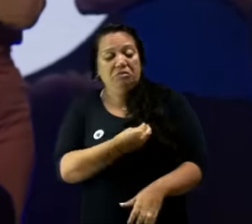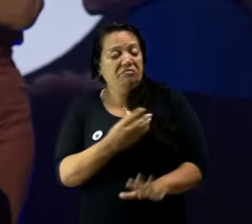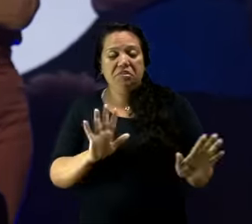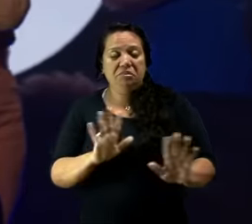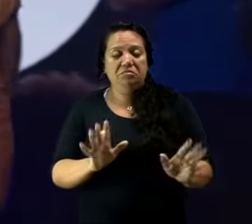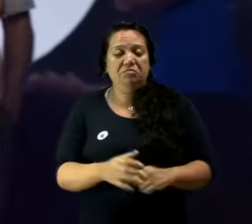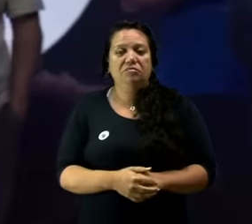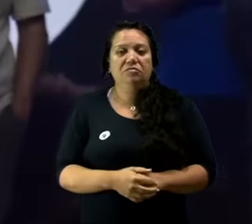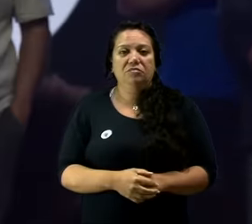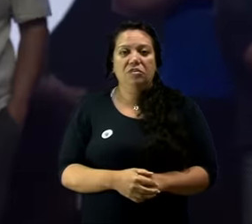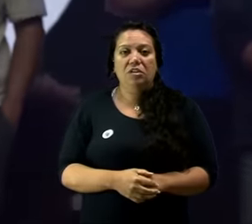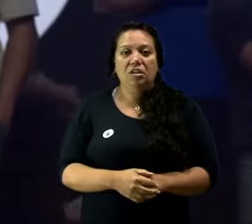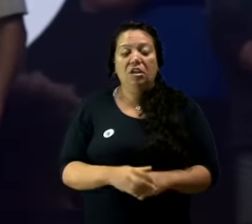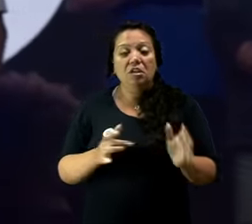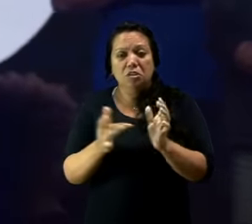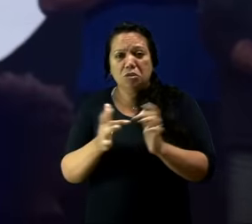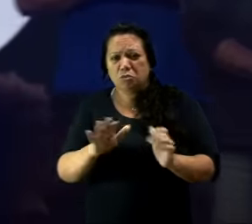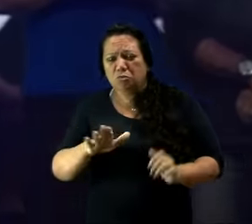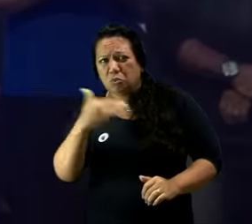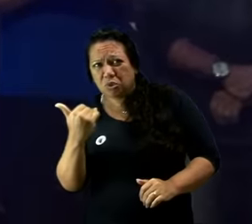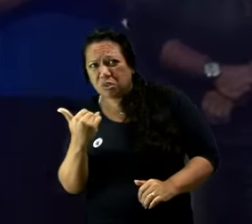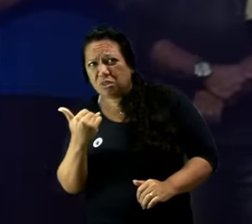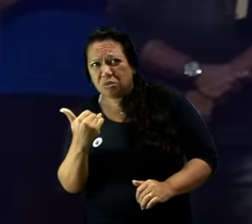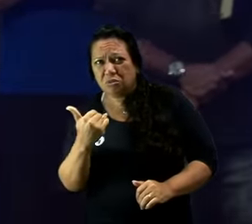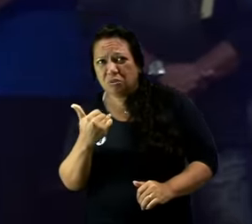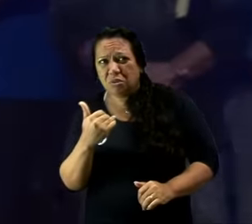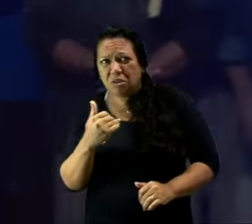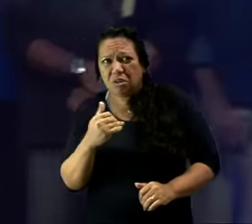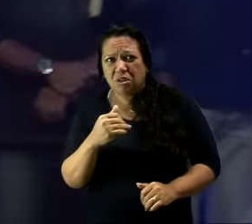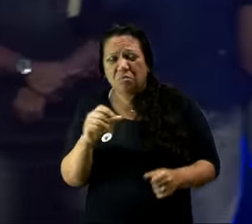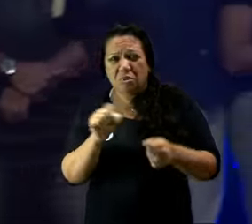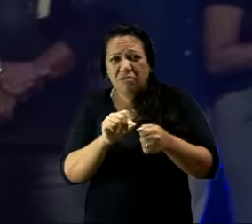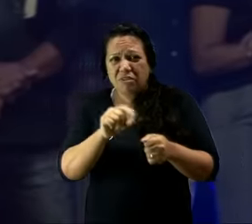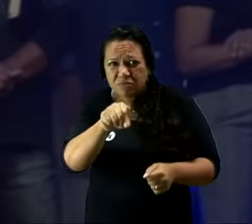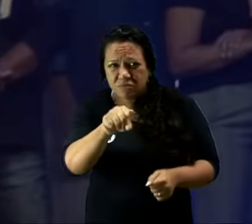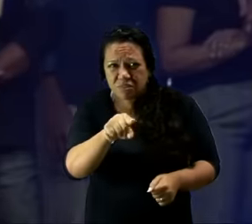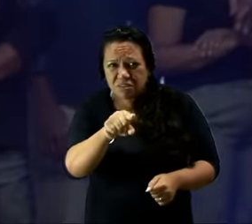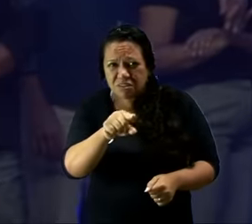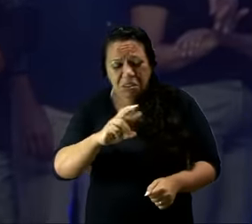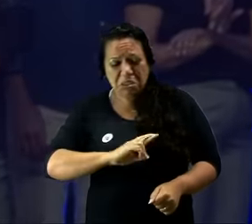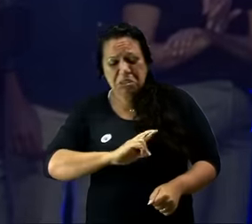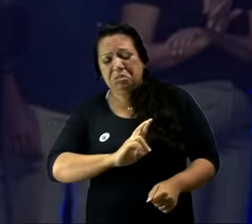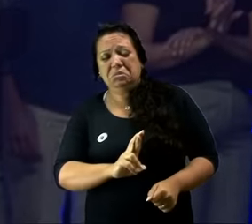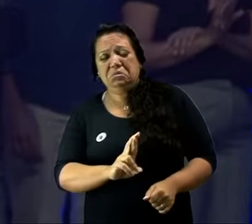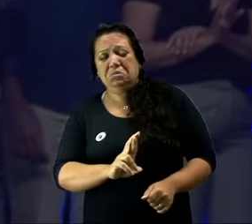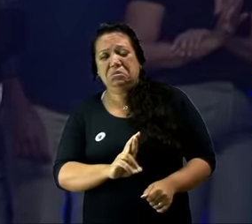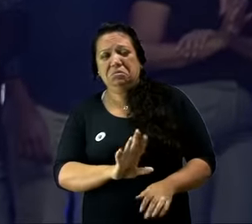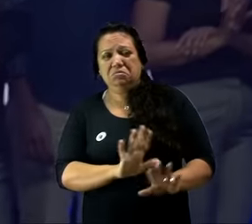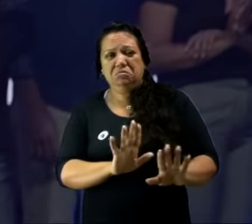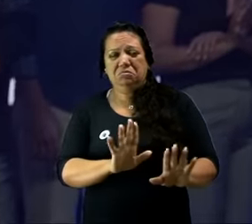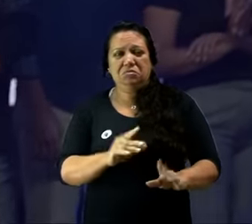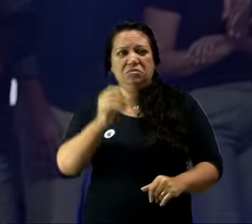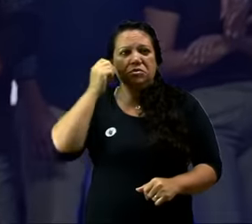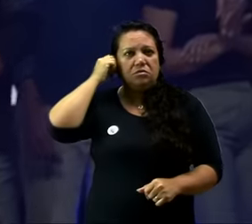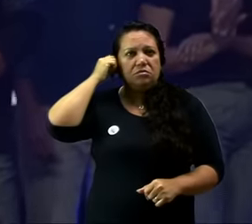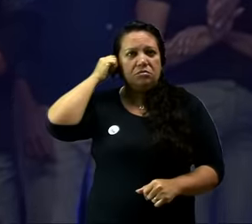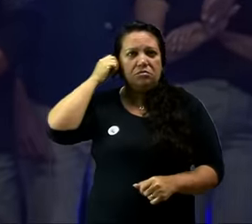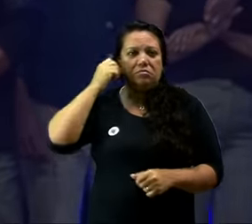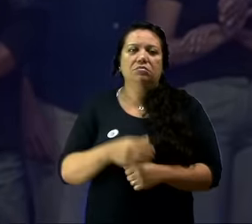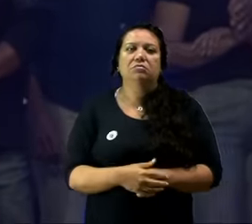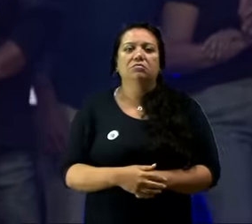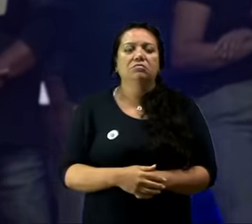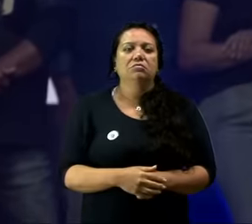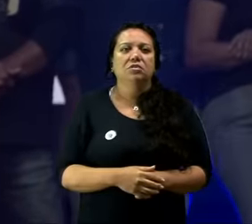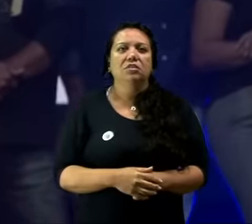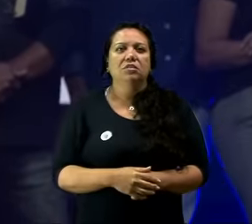para te fazer religioso. Jesus não morreu na cruz para te fazer católico, nem para te fazer evangélico, nem para te fazer budista, nem para te fazer